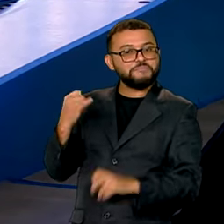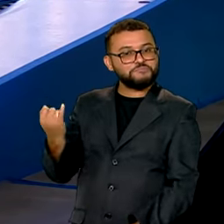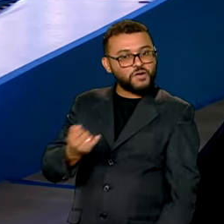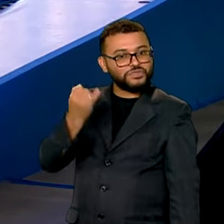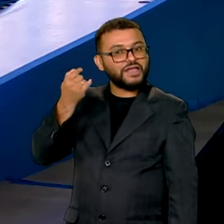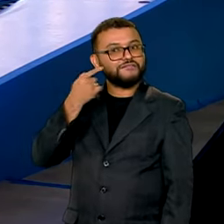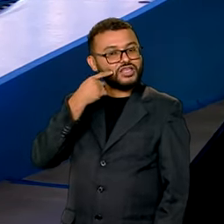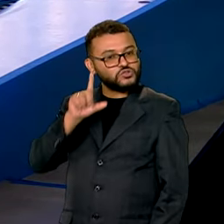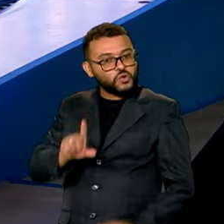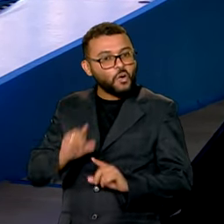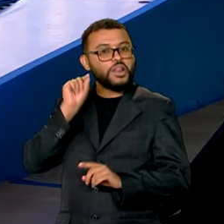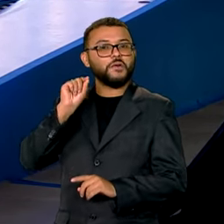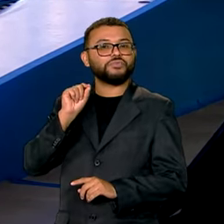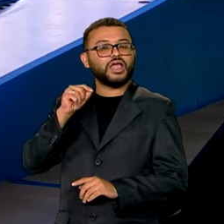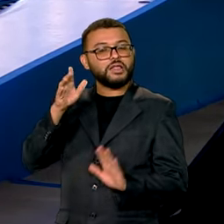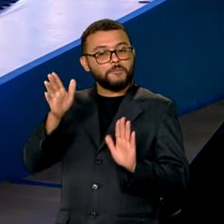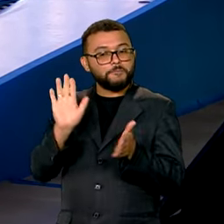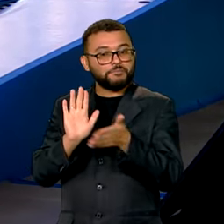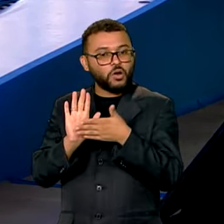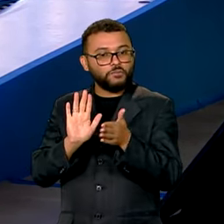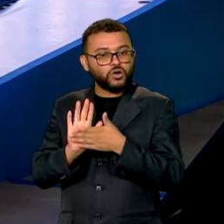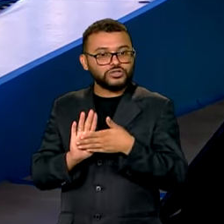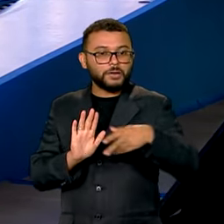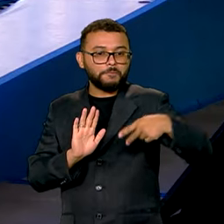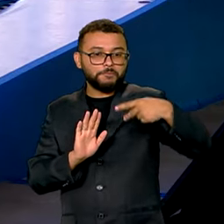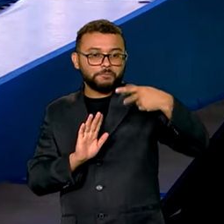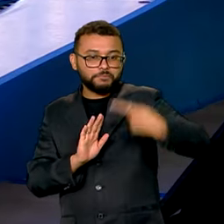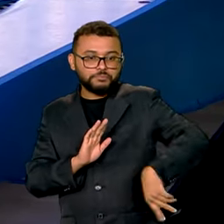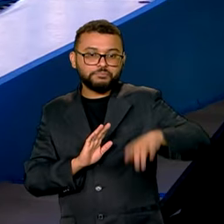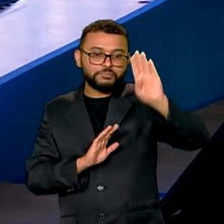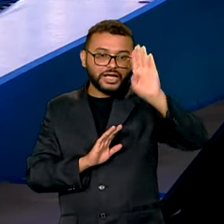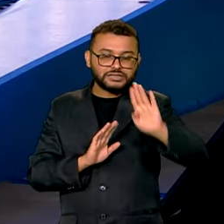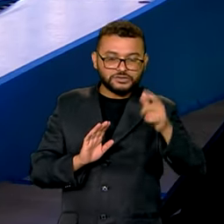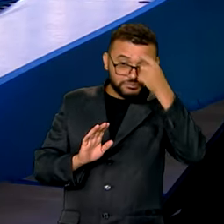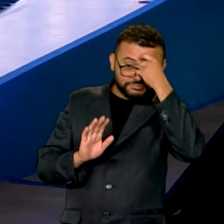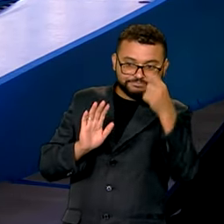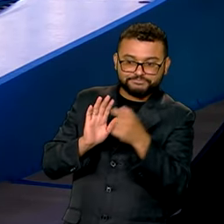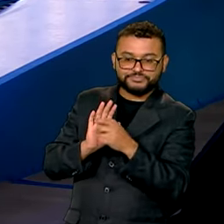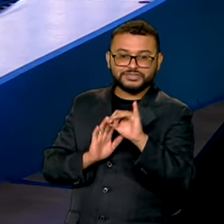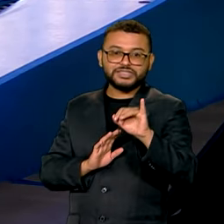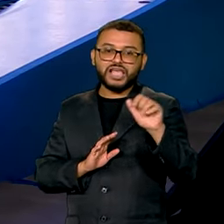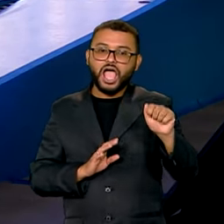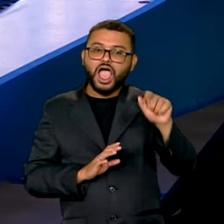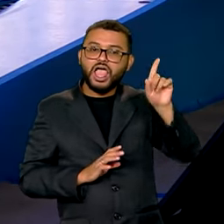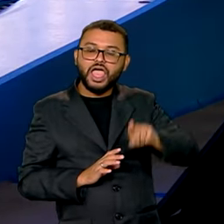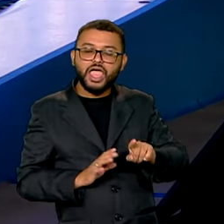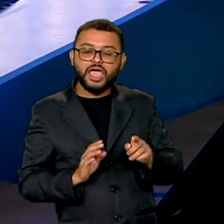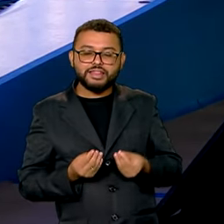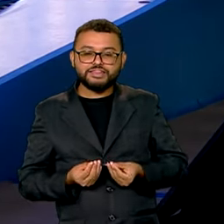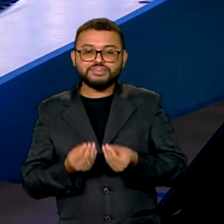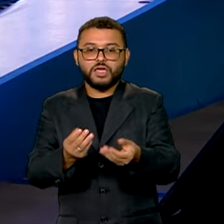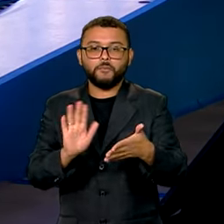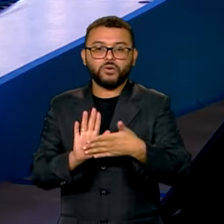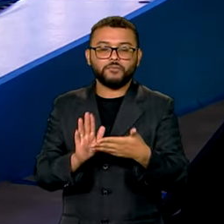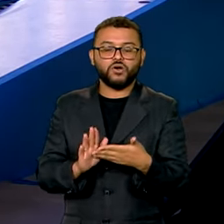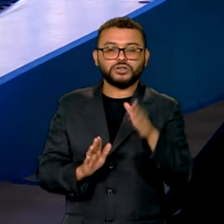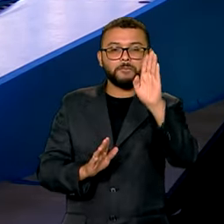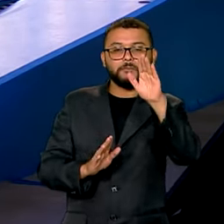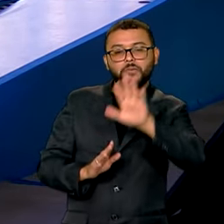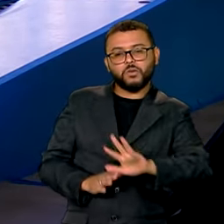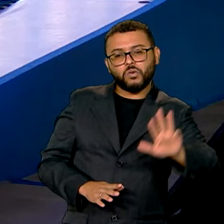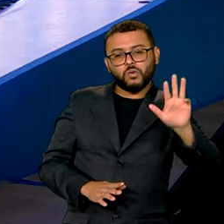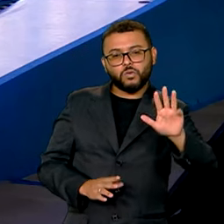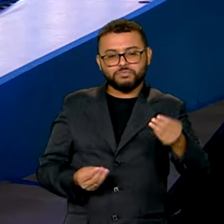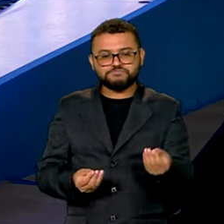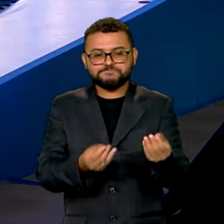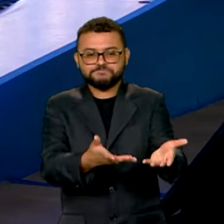temas em destaque. A proposta do Plano Brasileiro de IA foi apresentada ao presidente Lula durante a cerimônia de